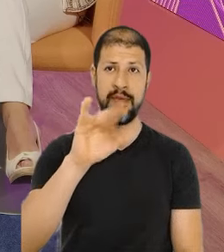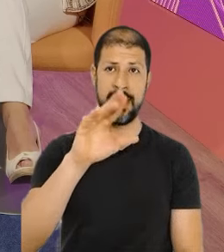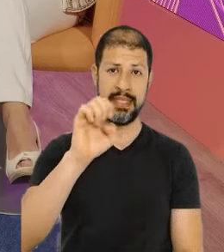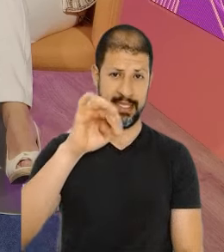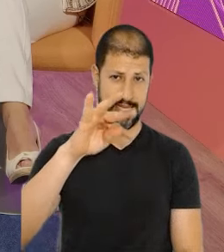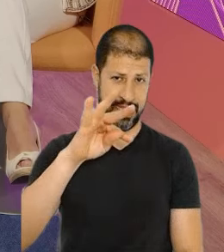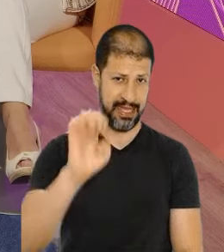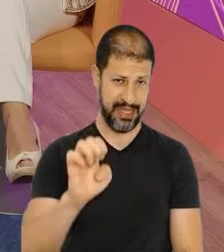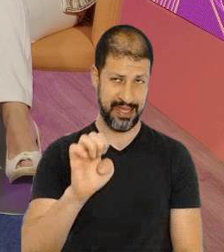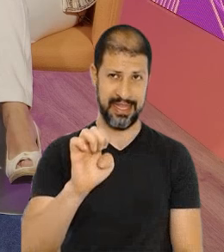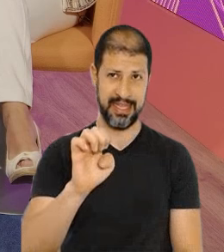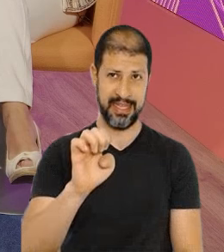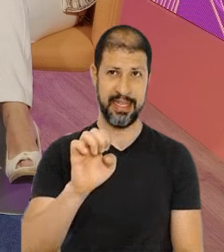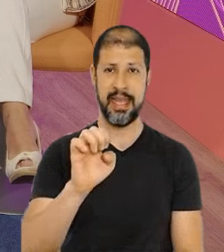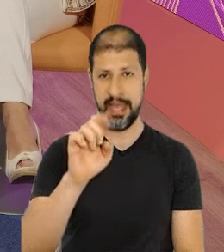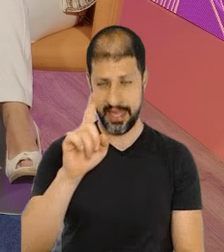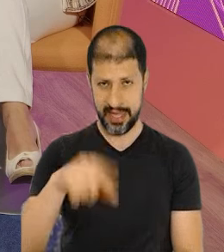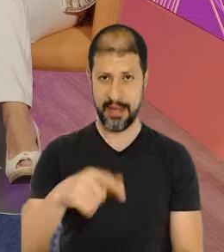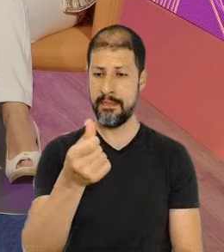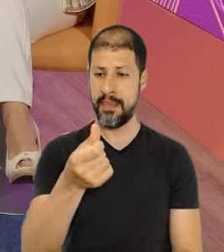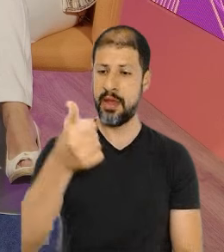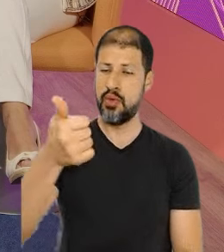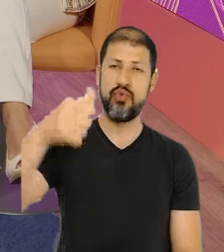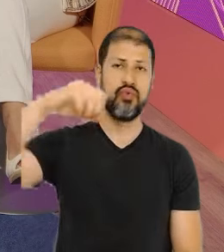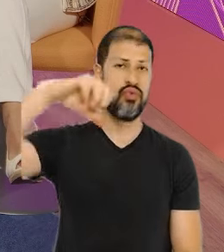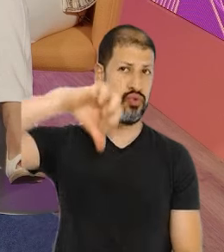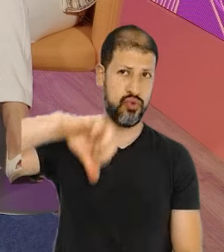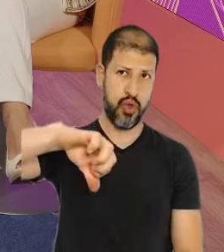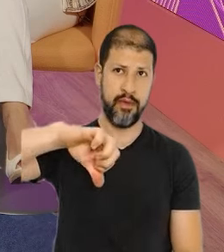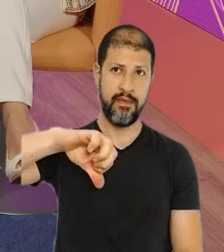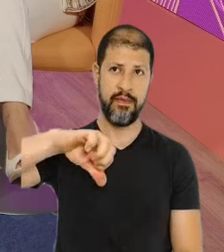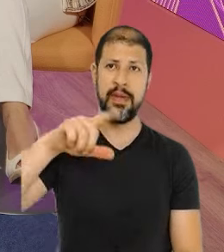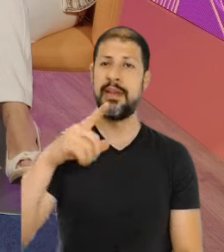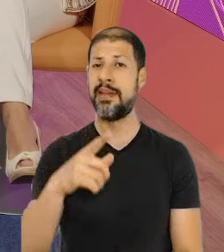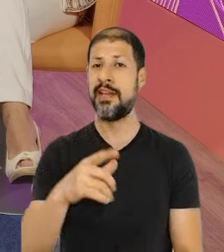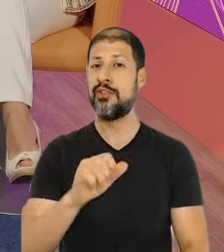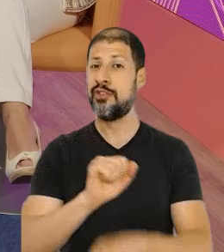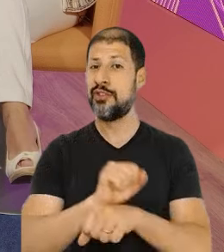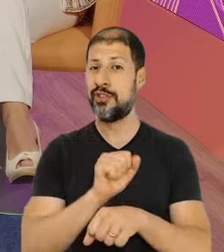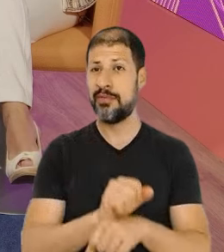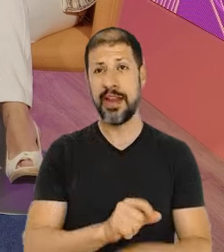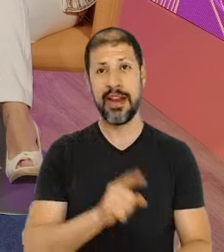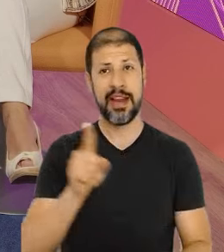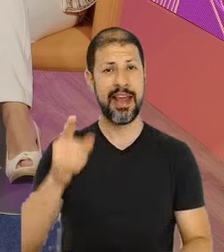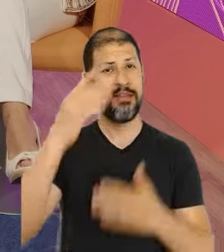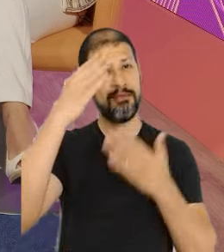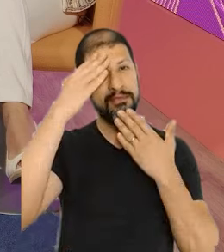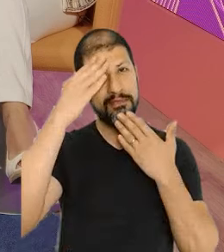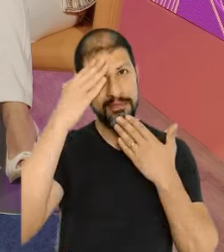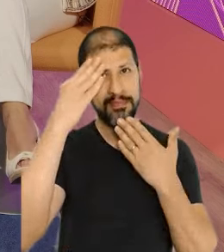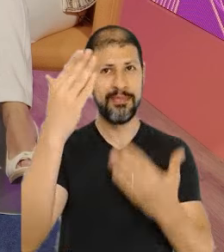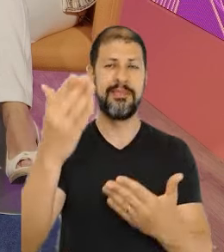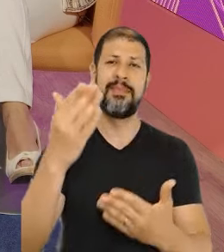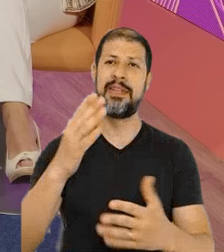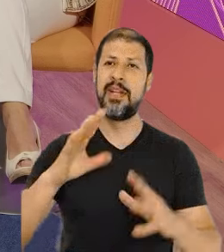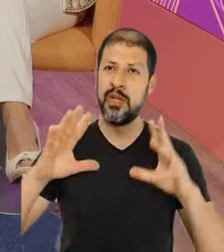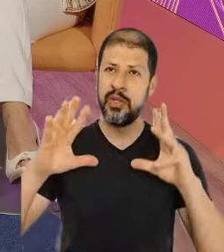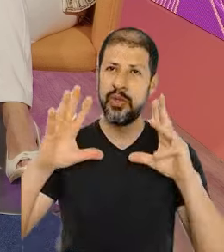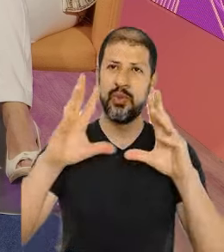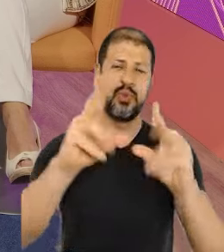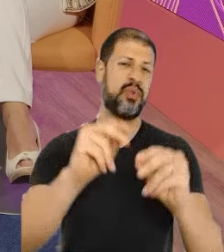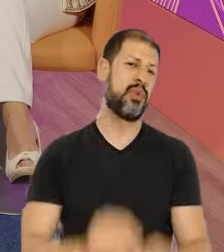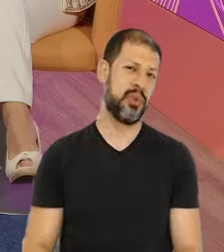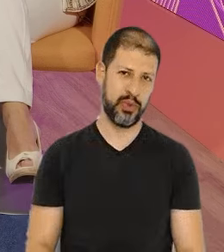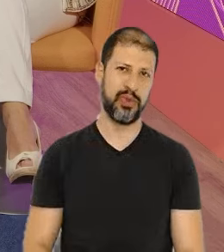e Maro Vicente meia espero vocês muito obgado tudo você